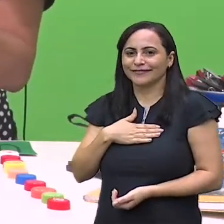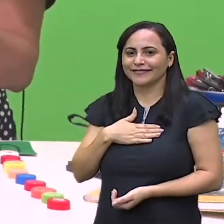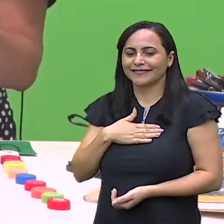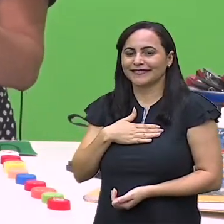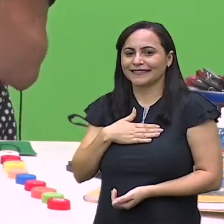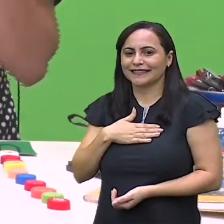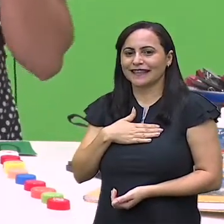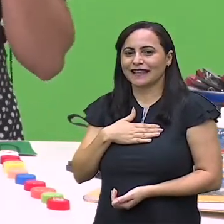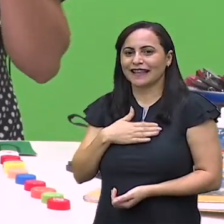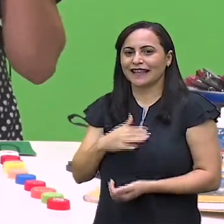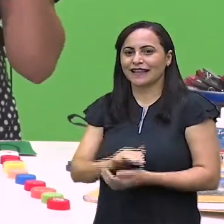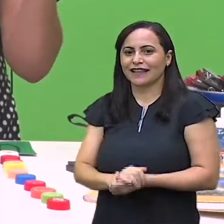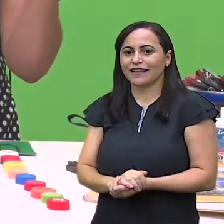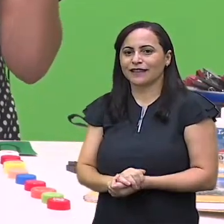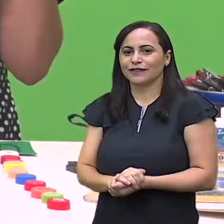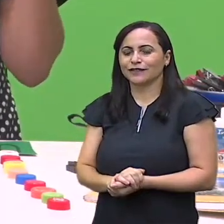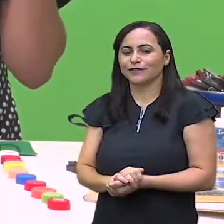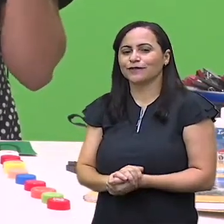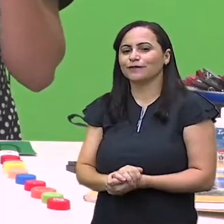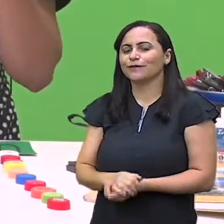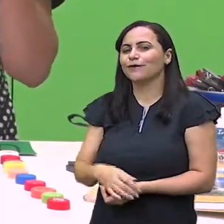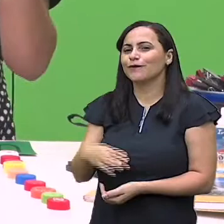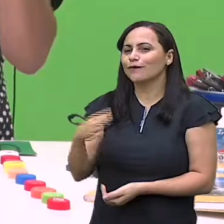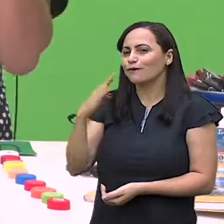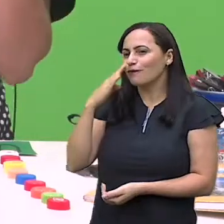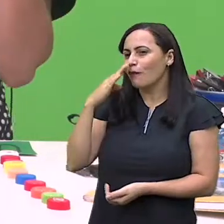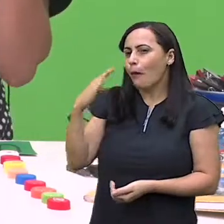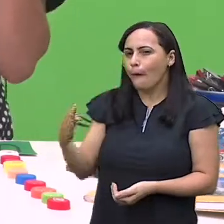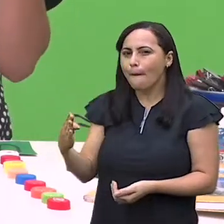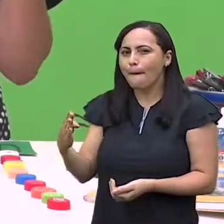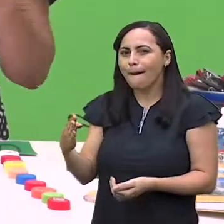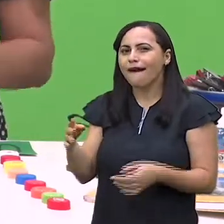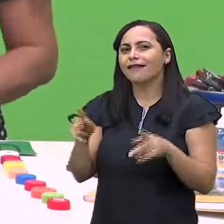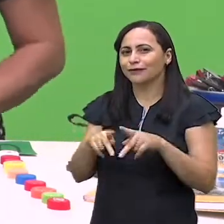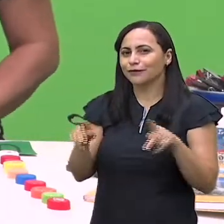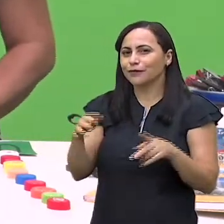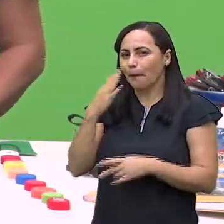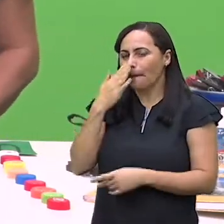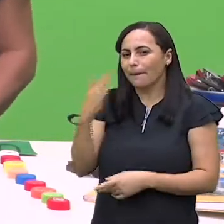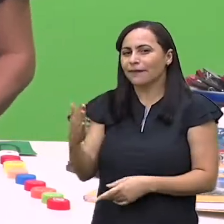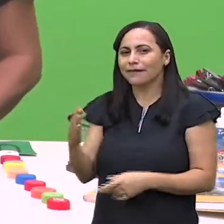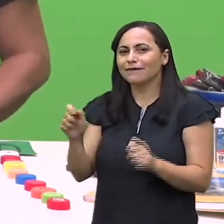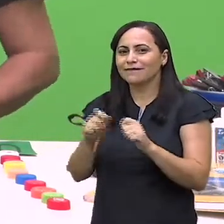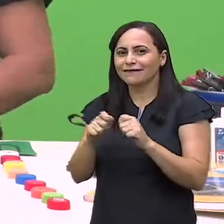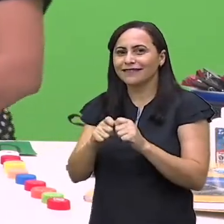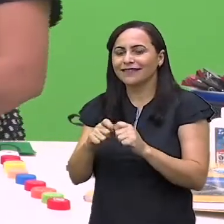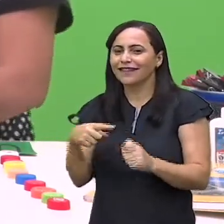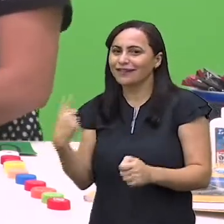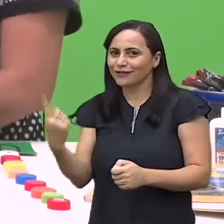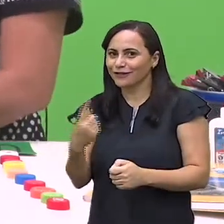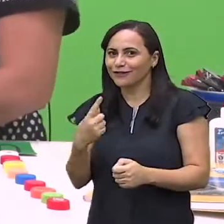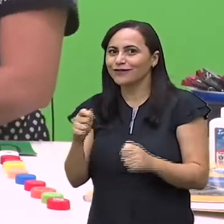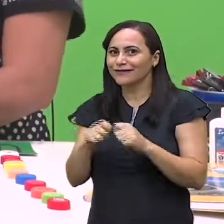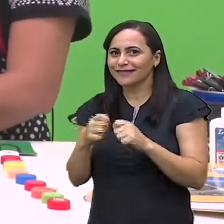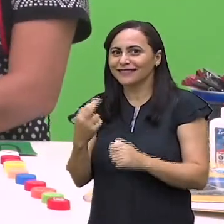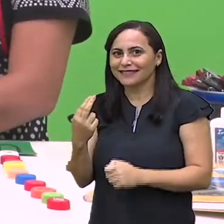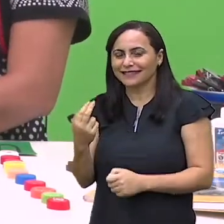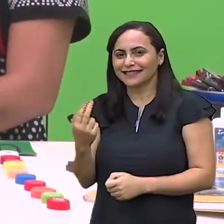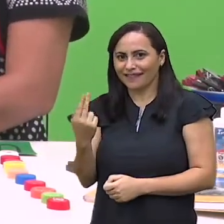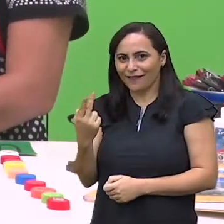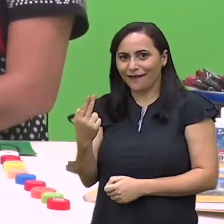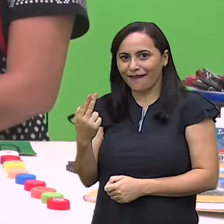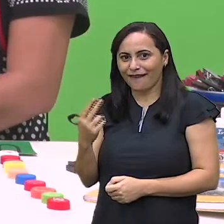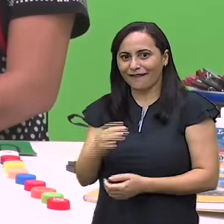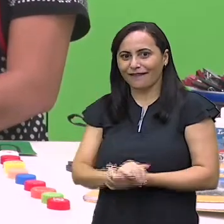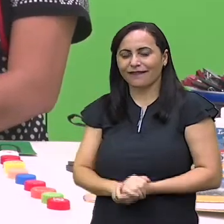penúltima. Teve os comandos. Foi divertido. Muito divertido, eu adorei. Esses comandos eu que fiz,